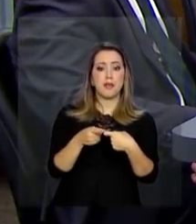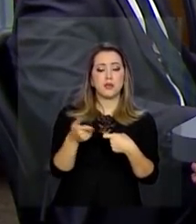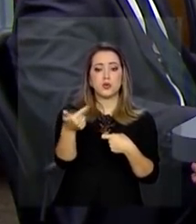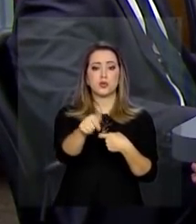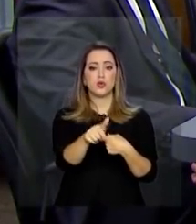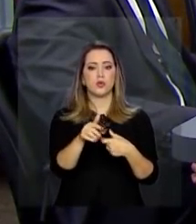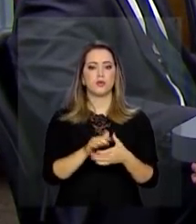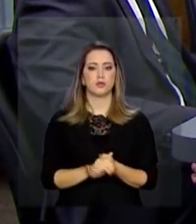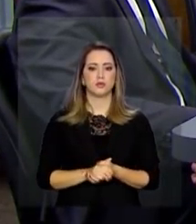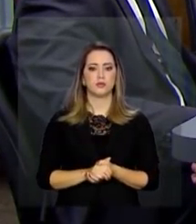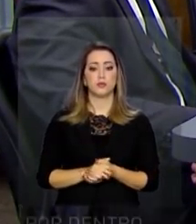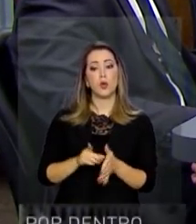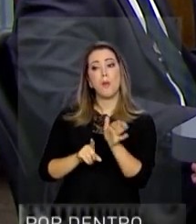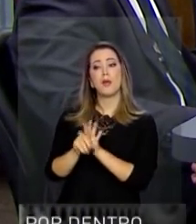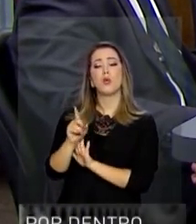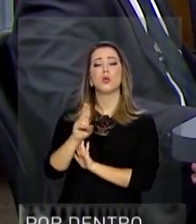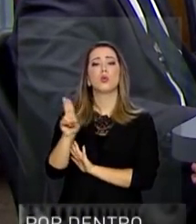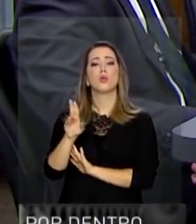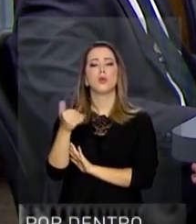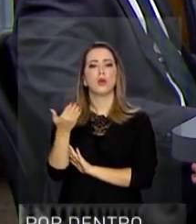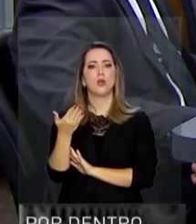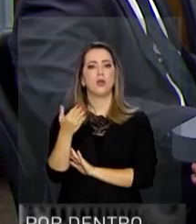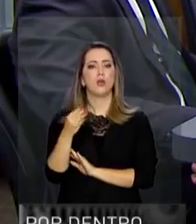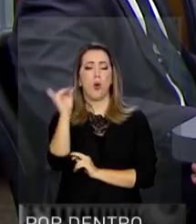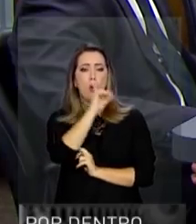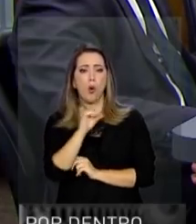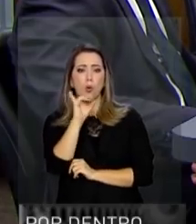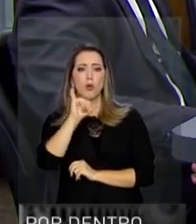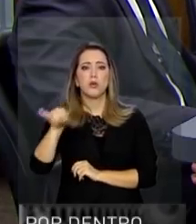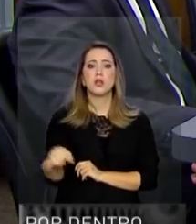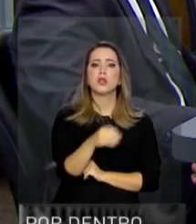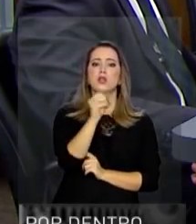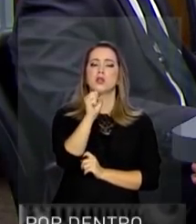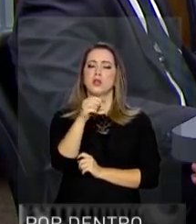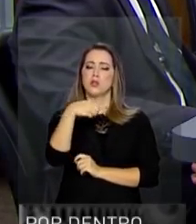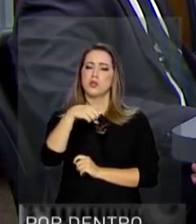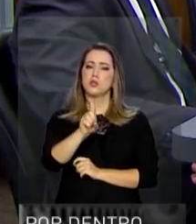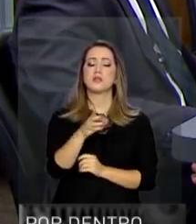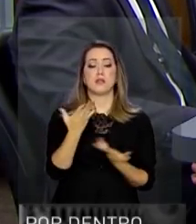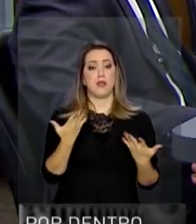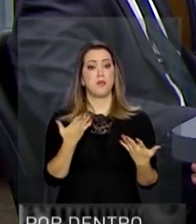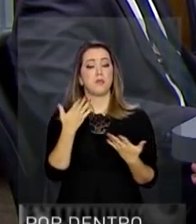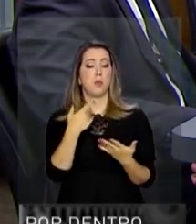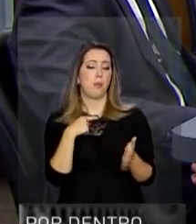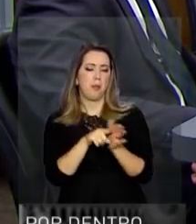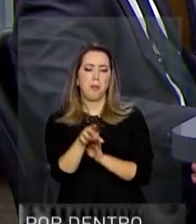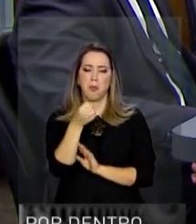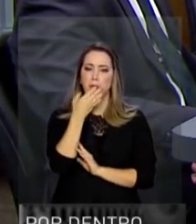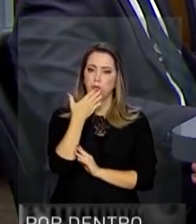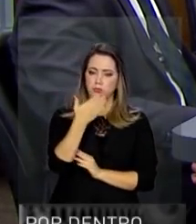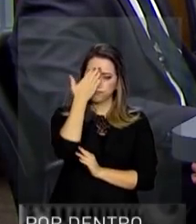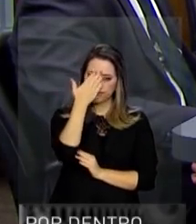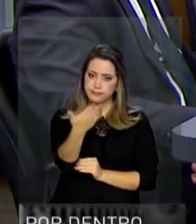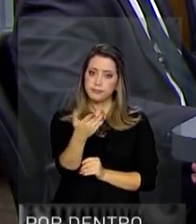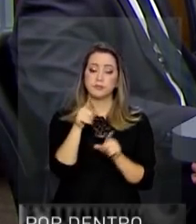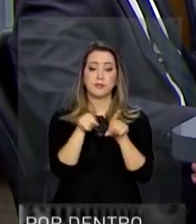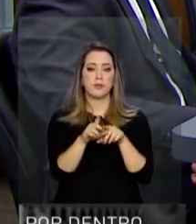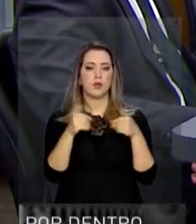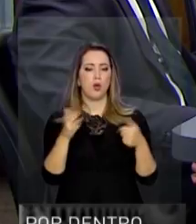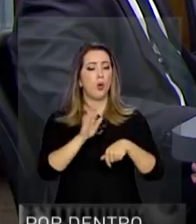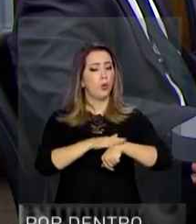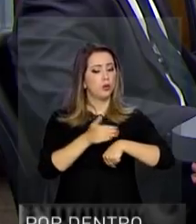desculpe. É o José Oliveira. Olá, José Oliveira. Eu agradeço também a sua pergunta e a oportunidade de respondê-la. Vamos lá. A questão do prazo e a